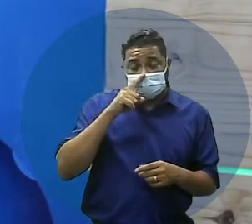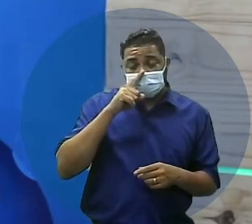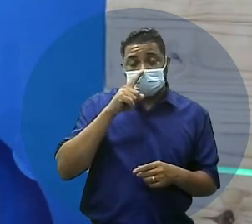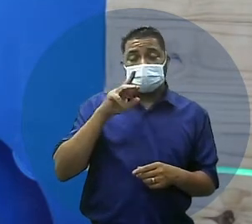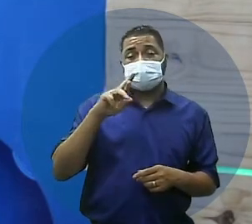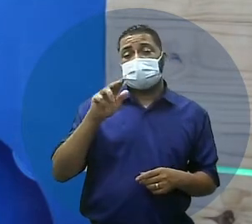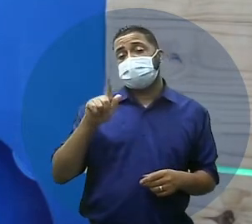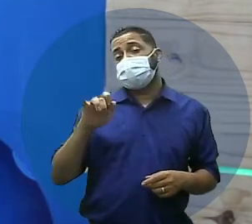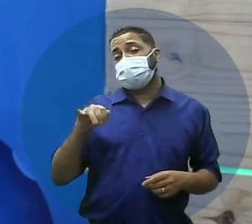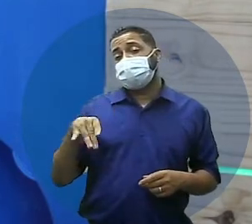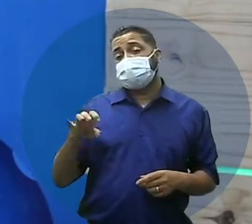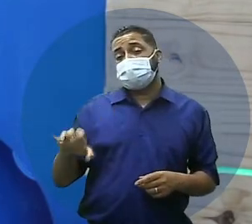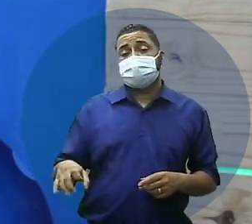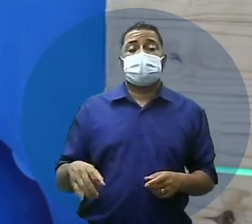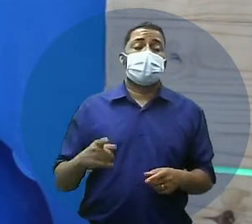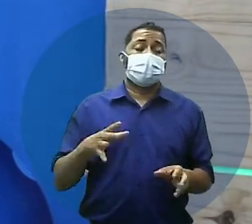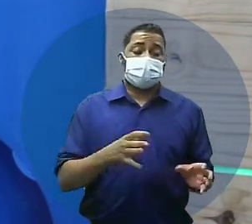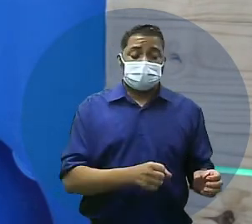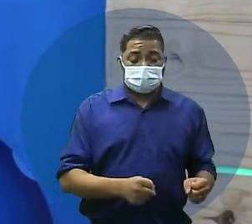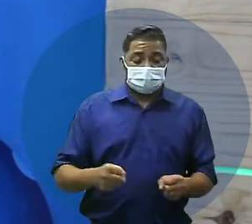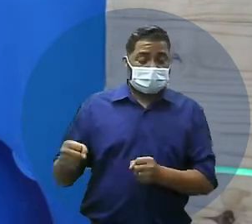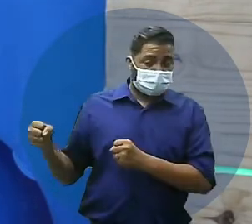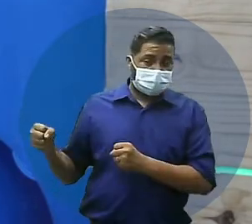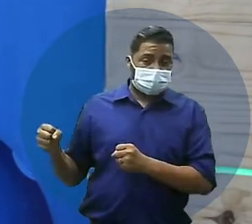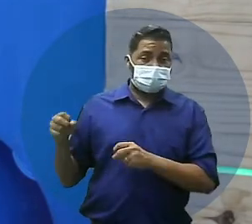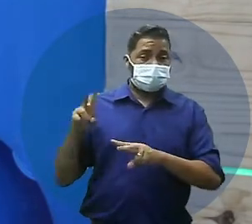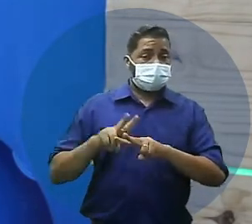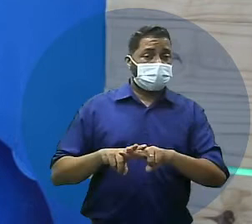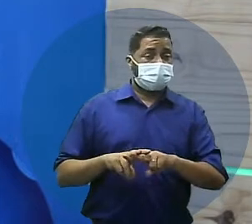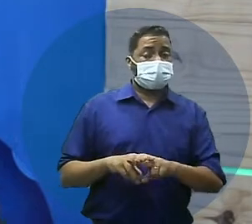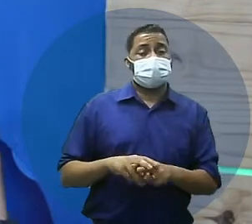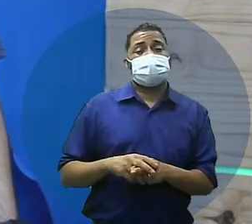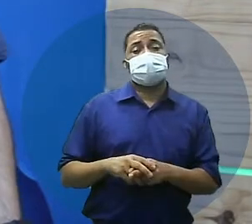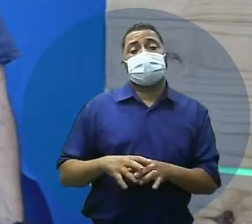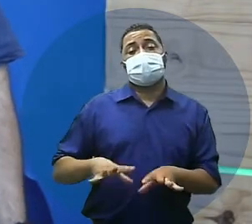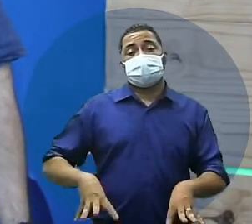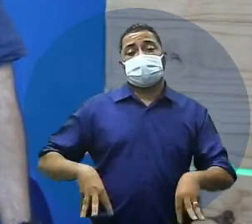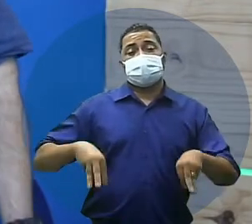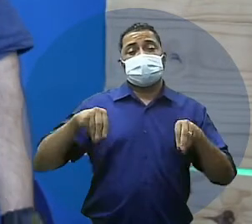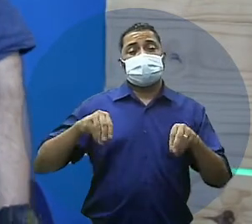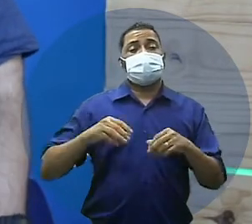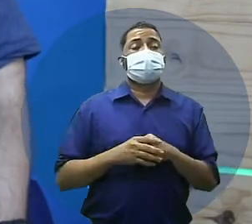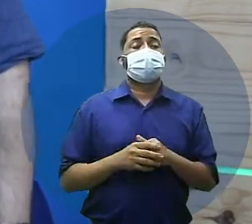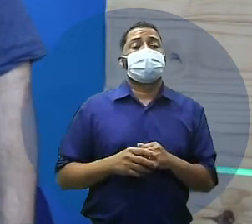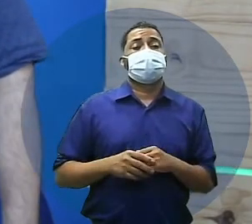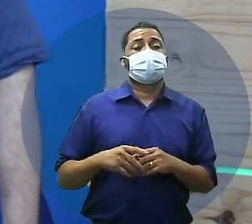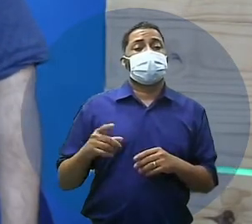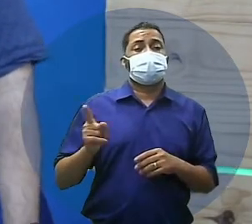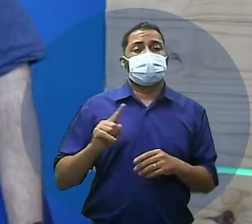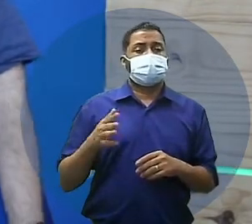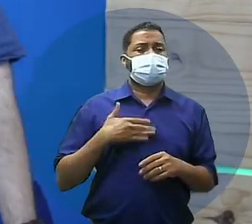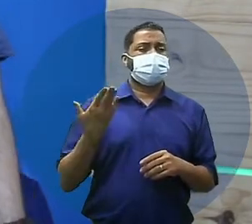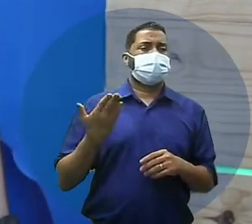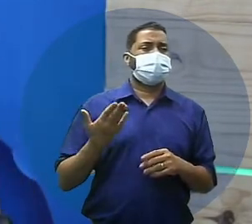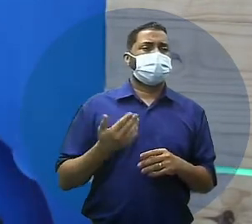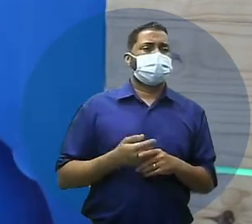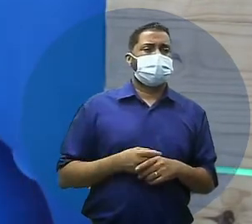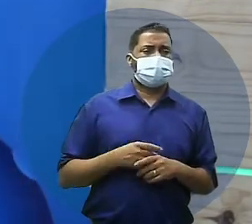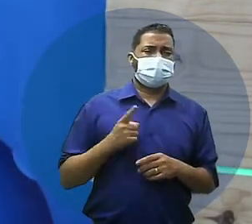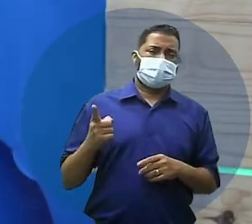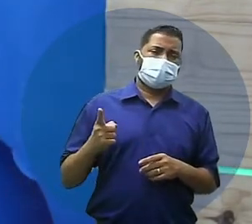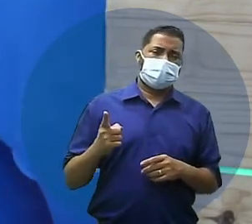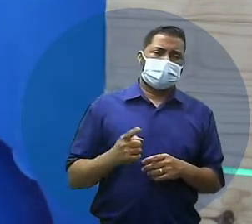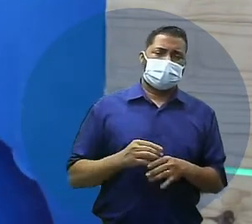regime. Ele foi levado como prisioneiro para a ilha de Fernando Noronha. Não se assuste, Fernando Noronha,